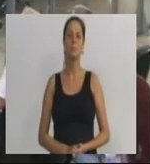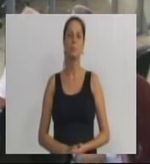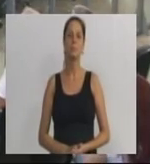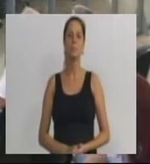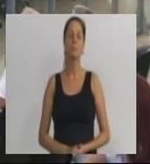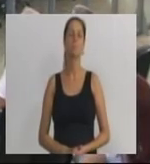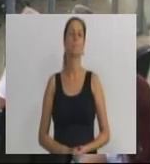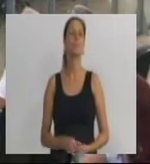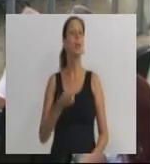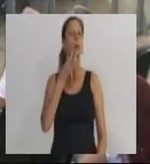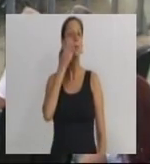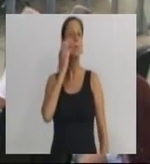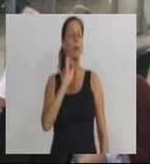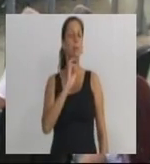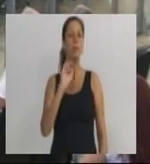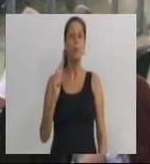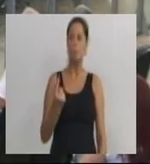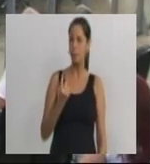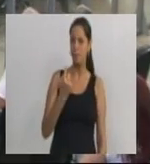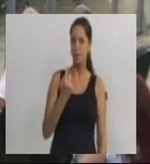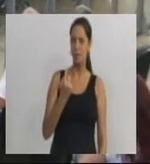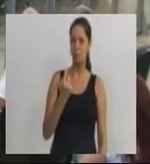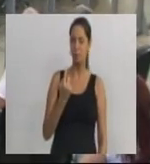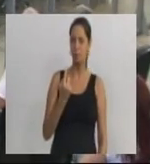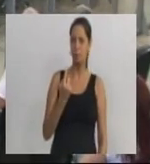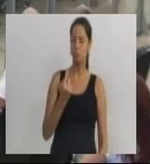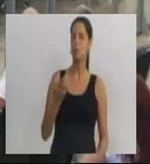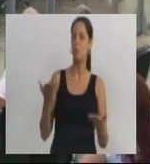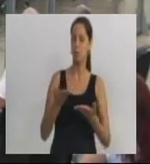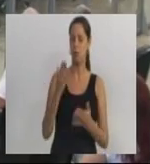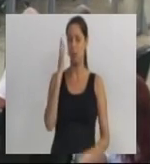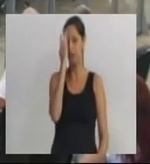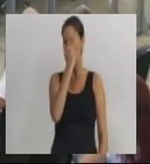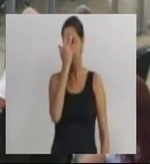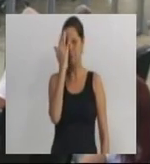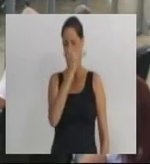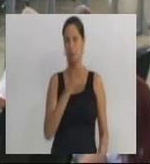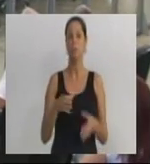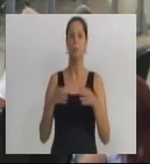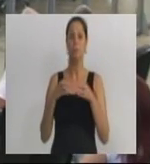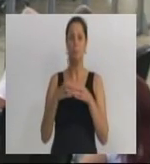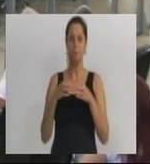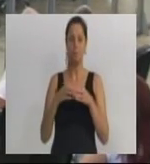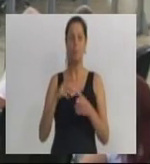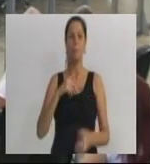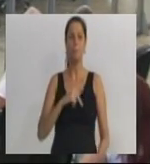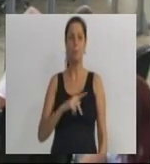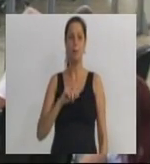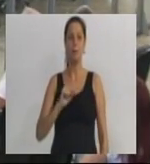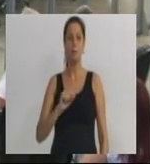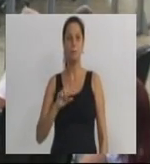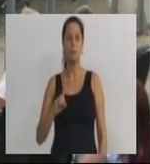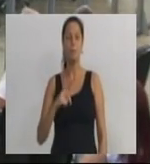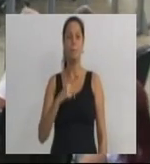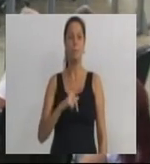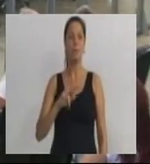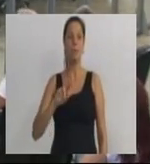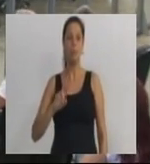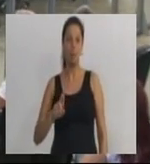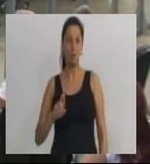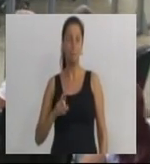Vereador Vanderlei foi o primeiro, na verdade, né? Então, vereador Célio Dias, agora sim, pelo Bloco Parlamentar PSD, PSB, PR